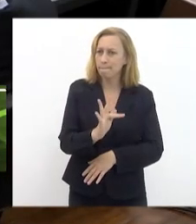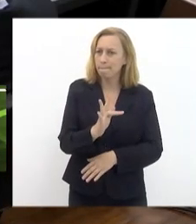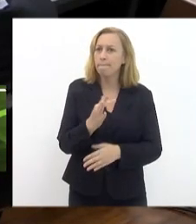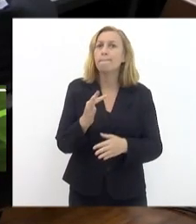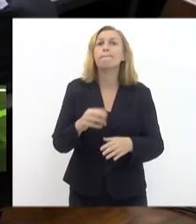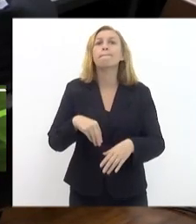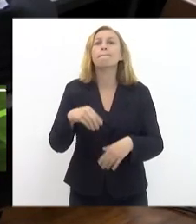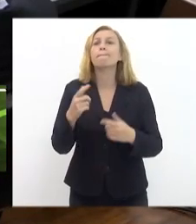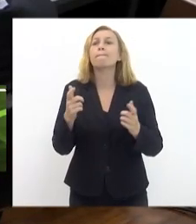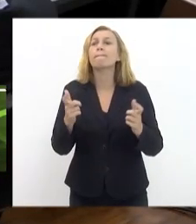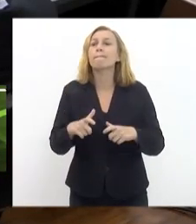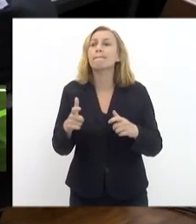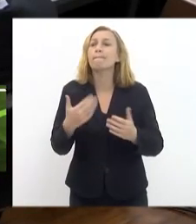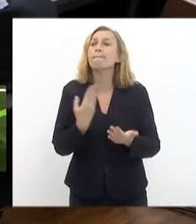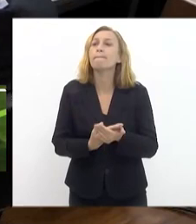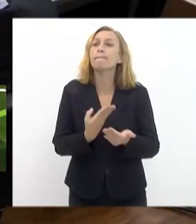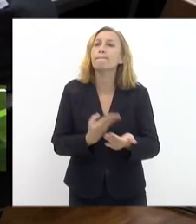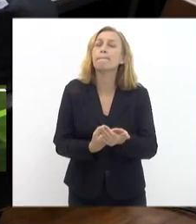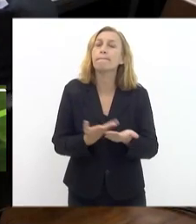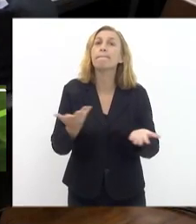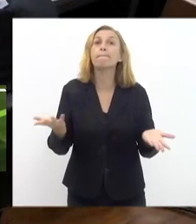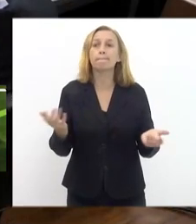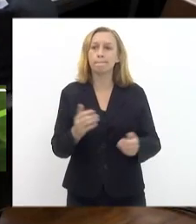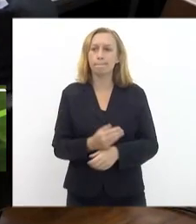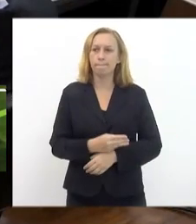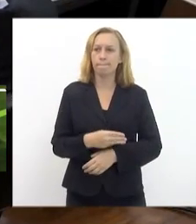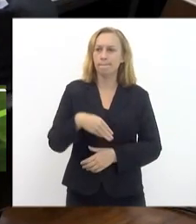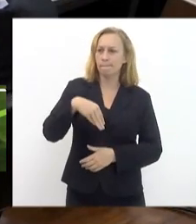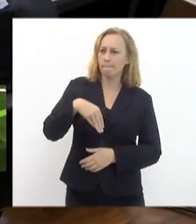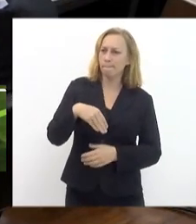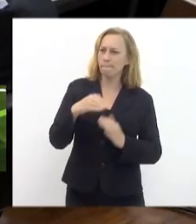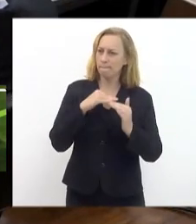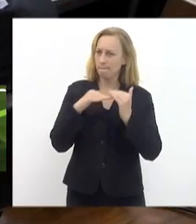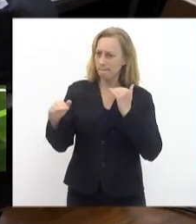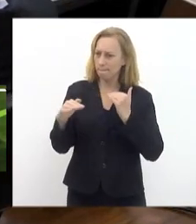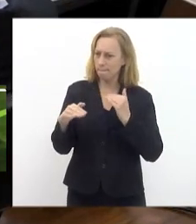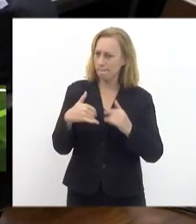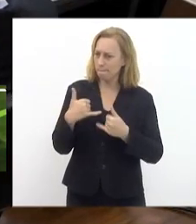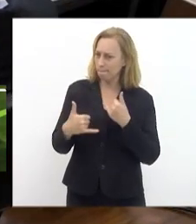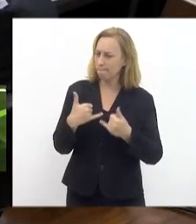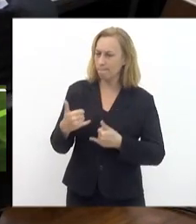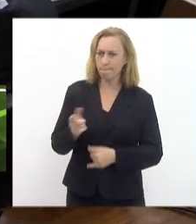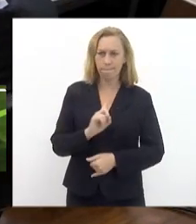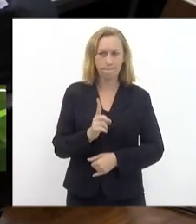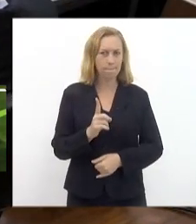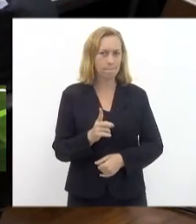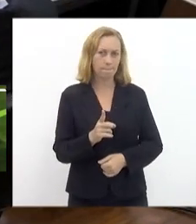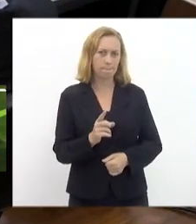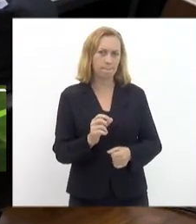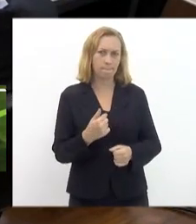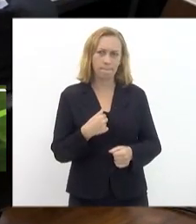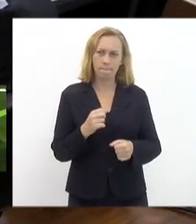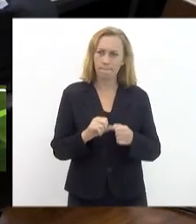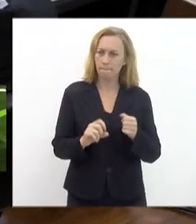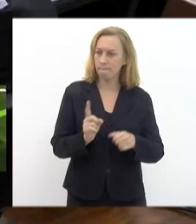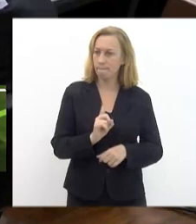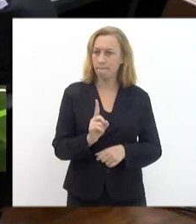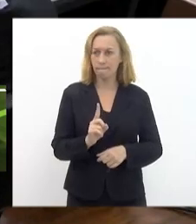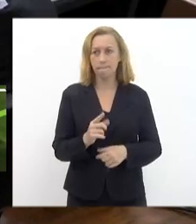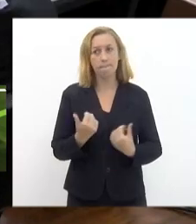habilidade onde você não as estações metrô não é uma brincadeira vou fazer